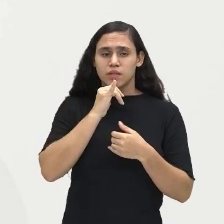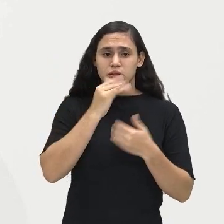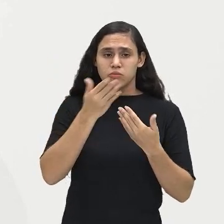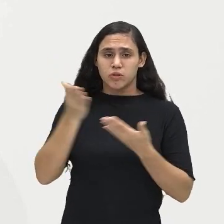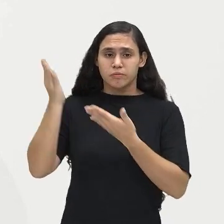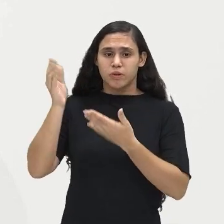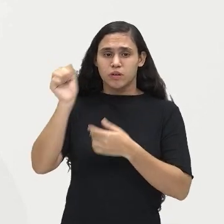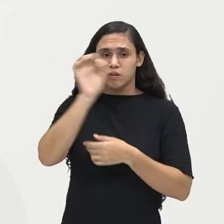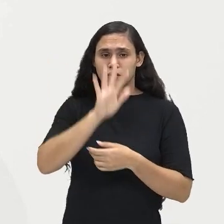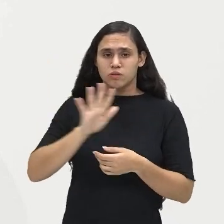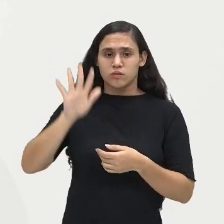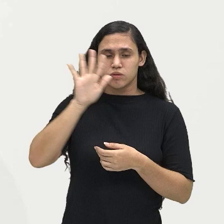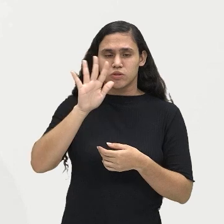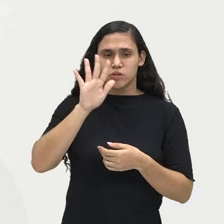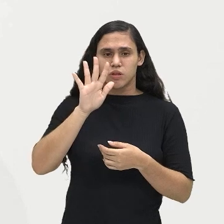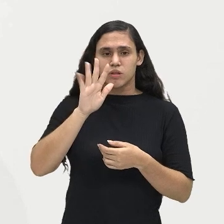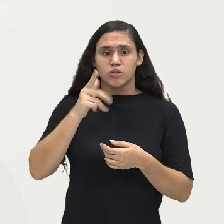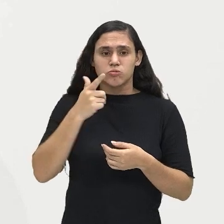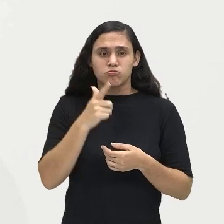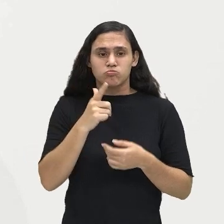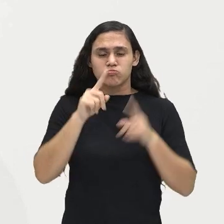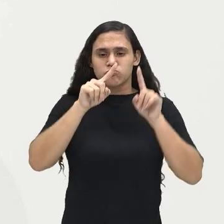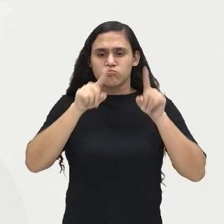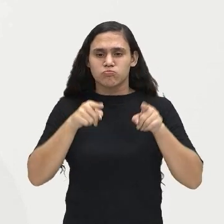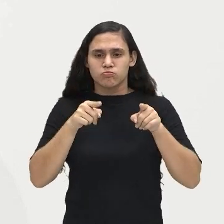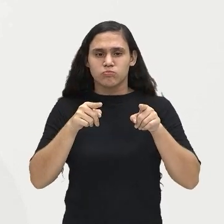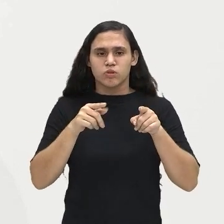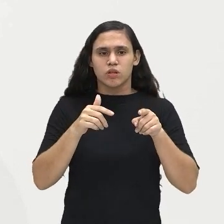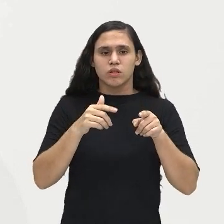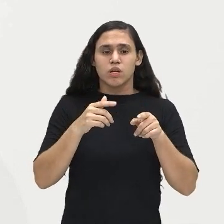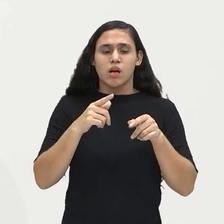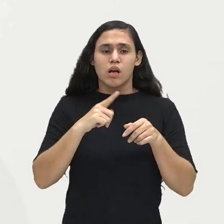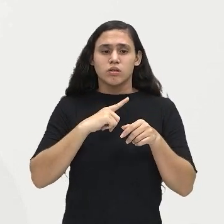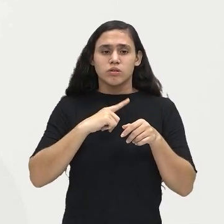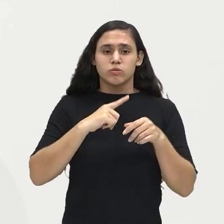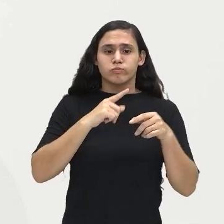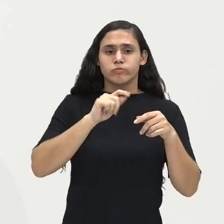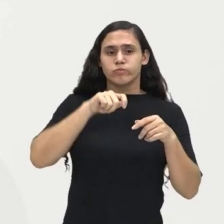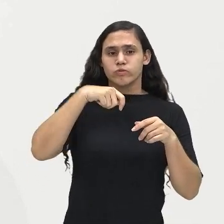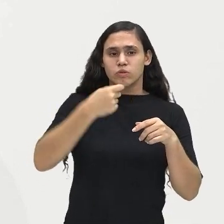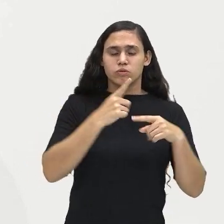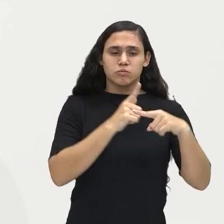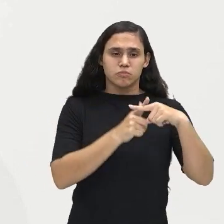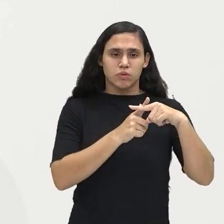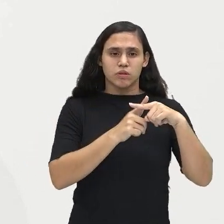tem parêntese, a gente repetiu. Aqui eu tenho um sinal de mais, fora do parêntese, sinal de